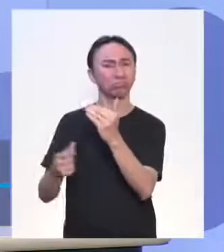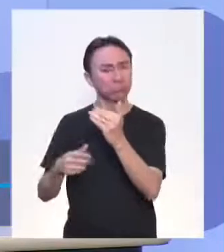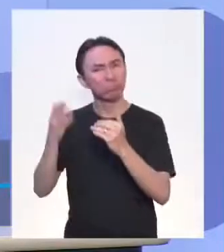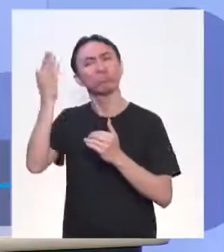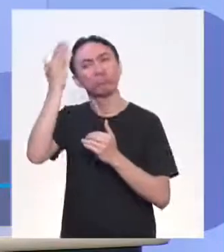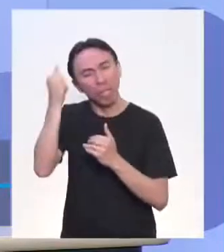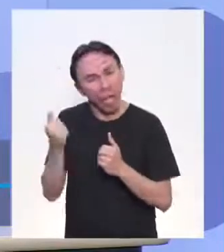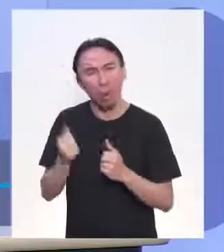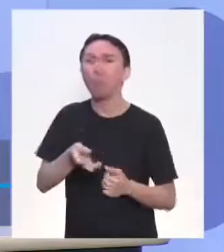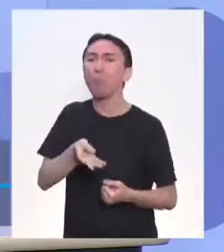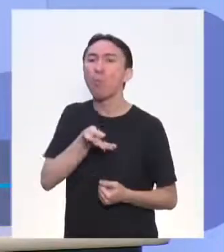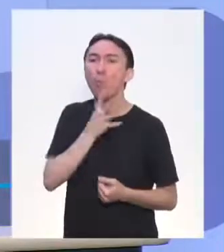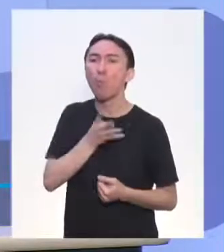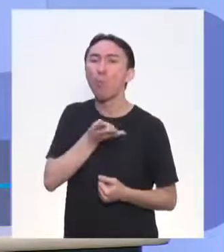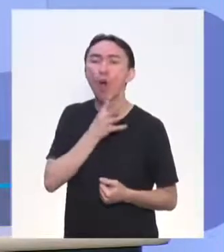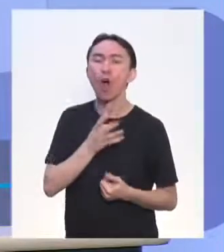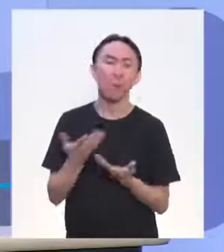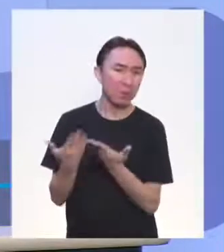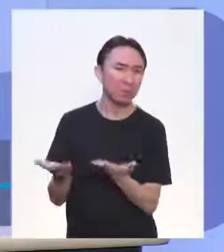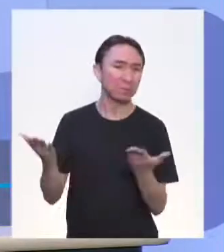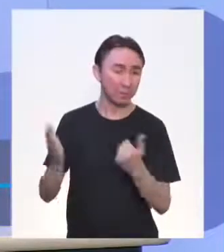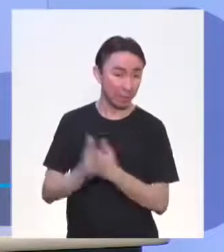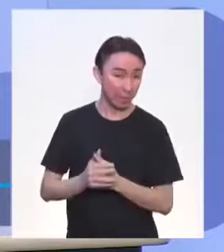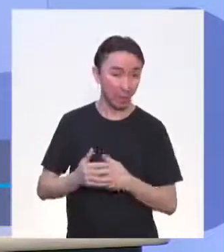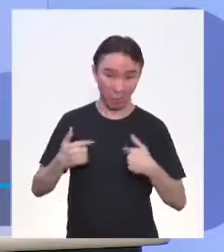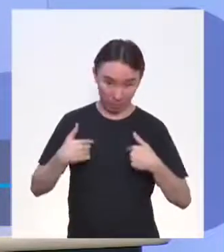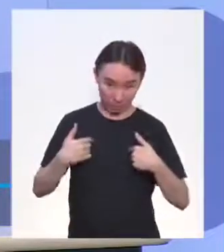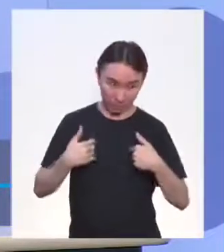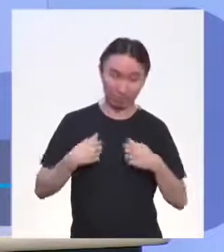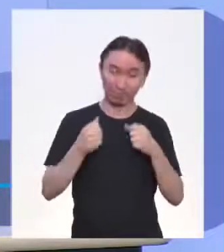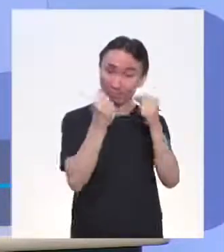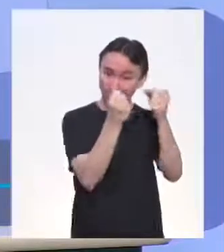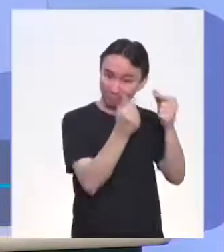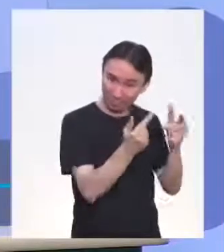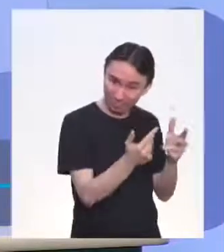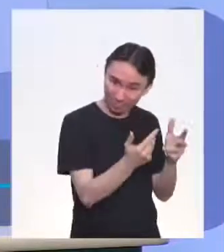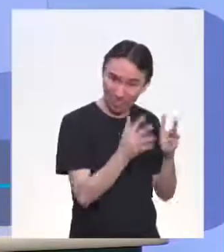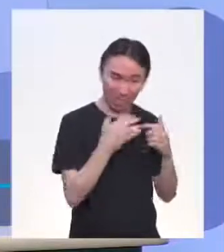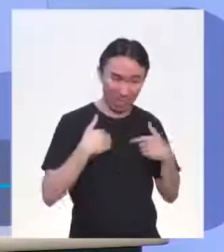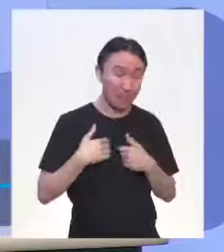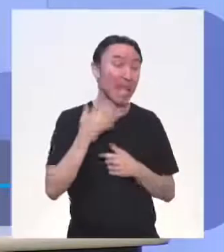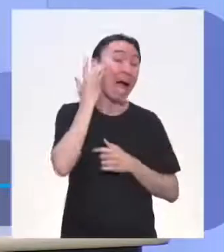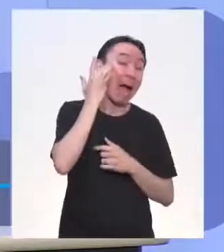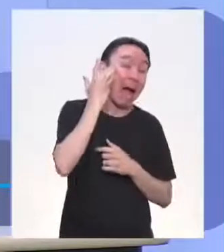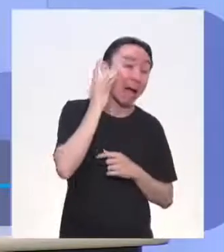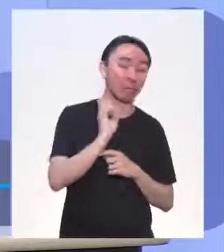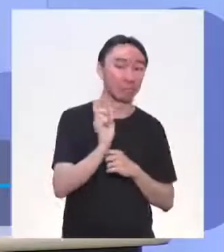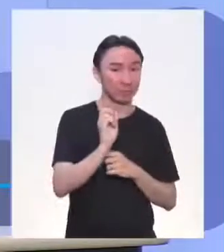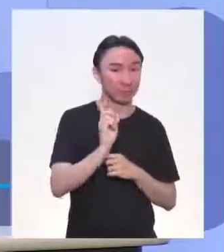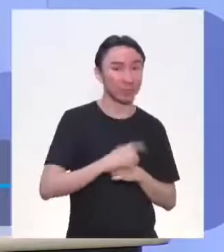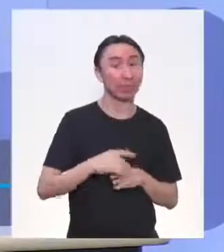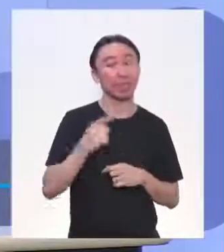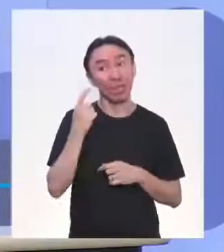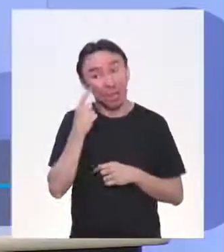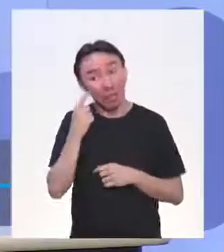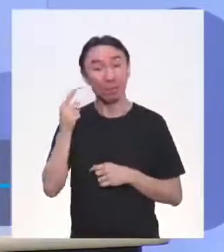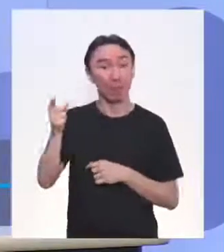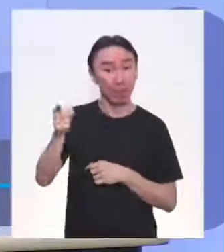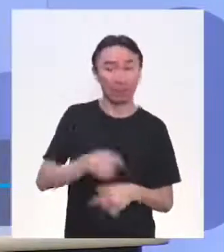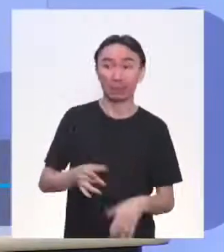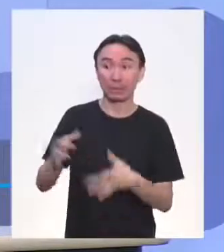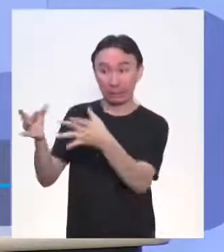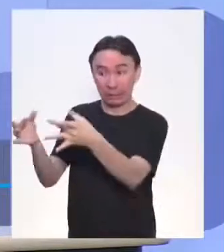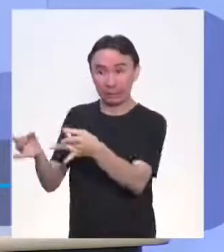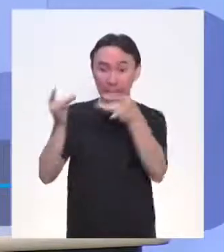dizer, olha, eu estou falando isso, mas eu não estou achando isso, não é um achismo. Olha, estou falando segundo